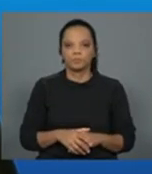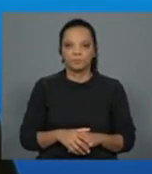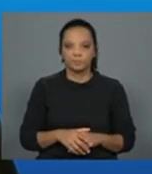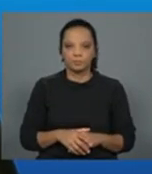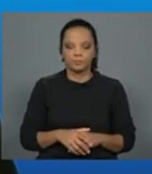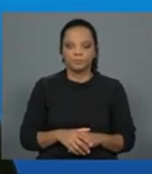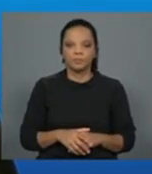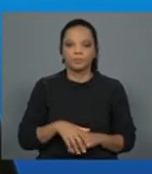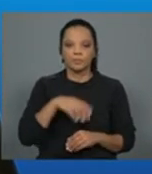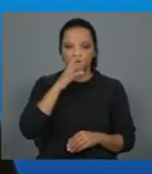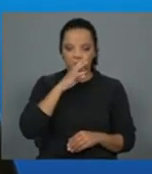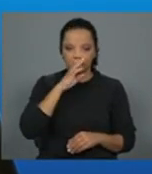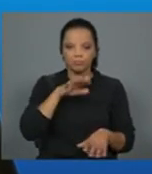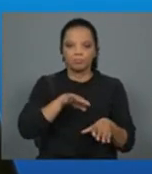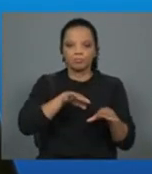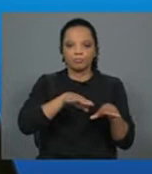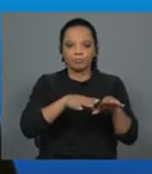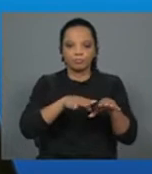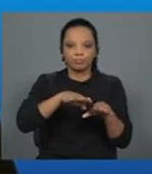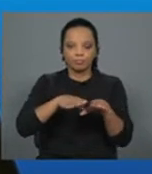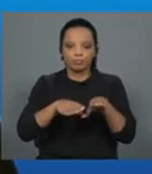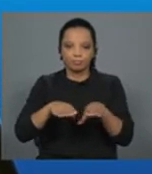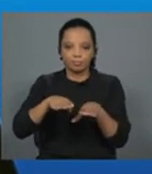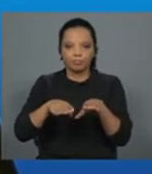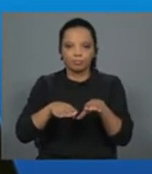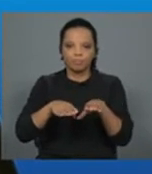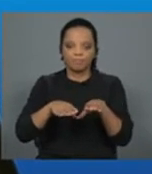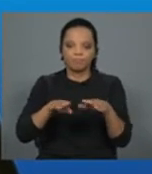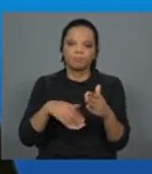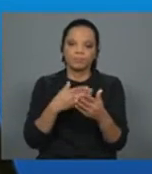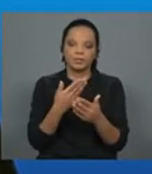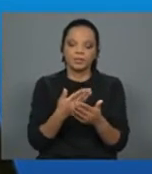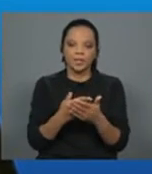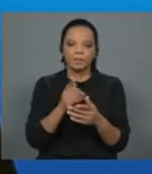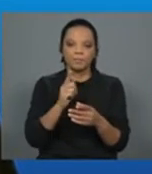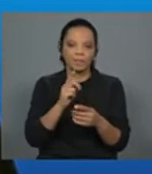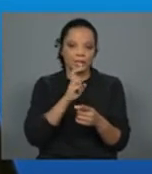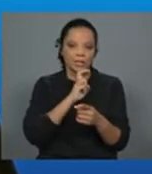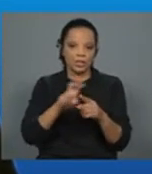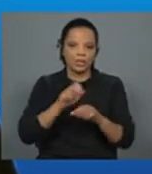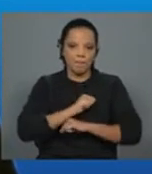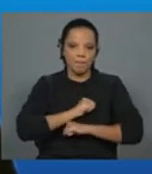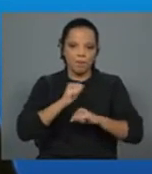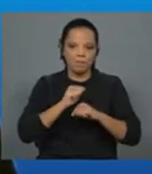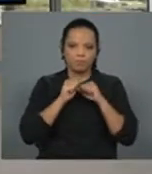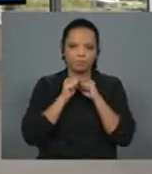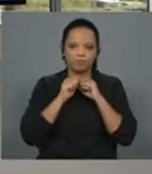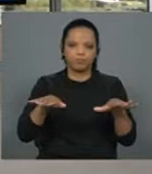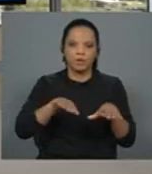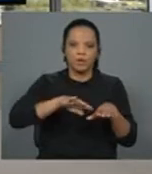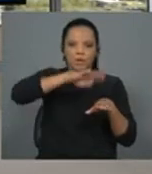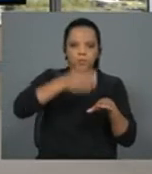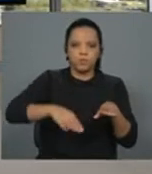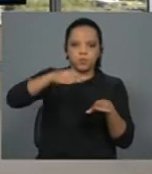E quando esses movimentos se produzem, isso corresponde a uma libertação súbita de energia que se propaga sob a forma de ondas, ou de